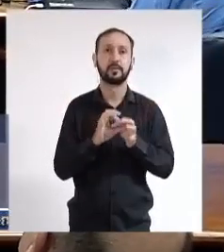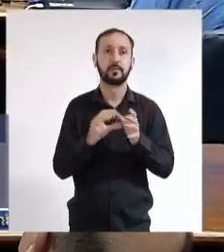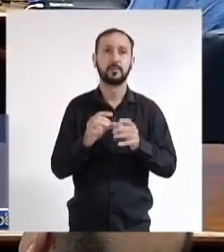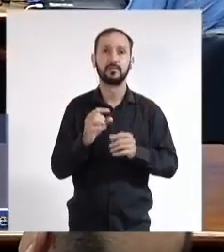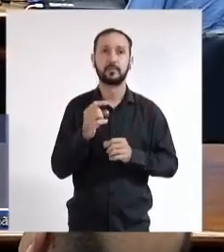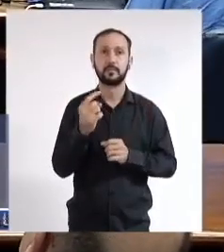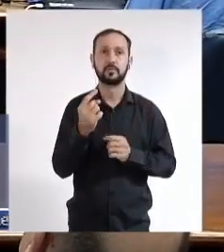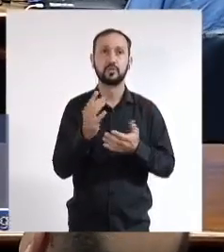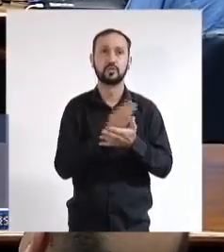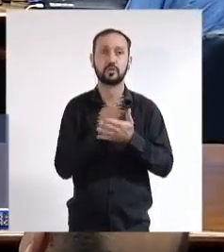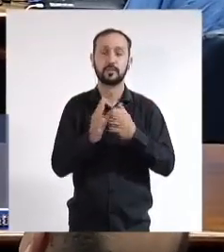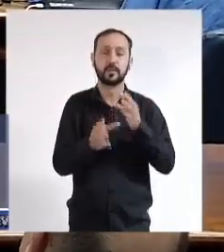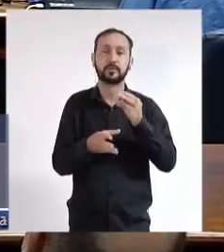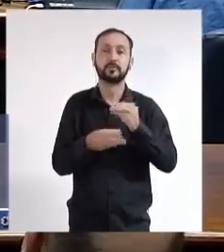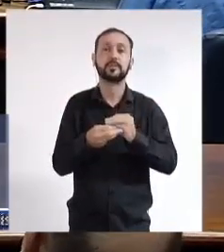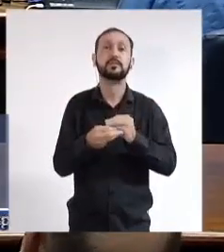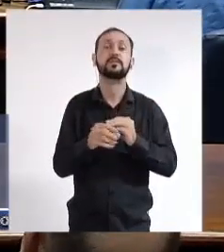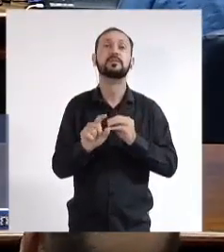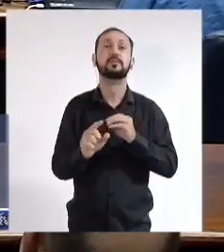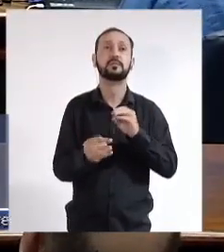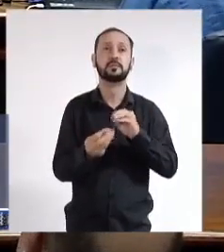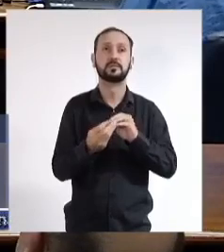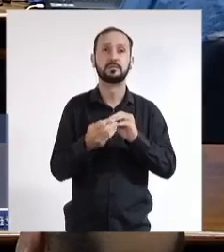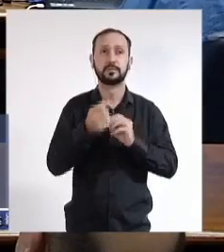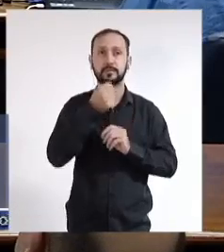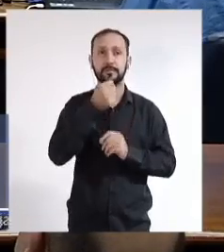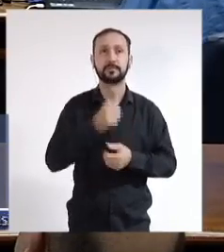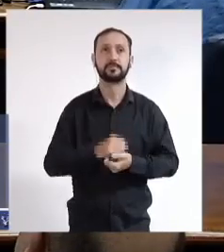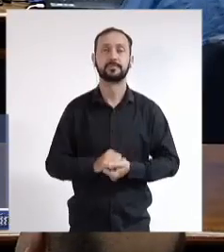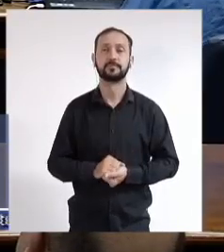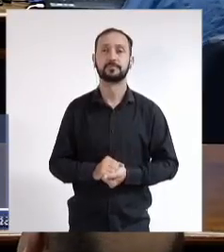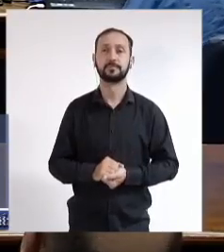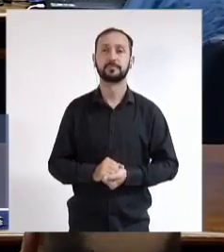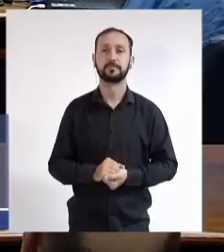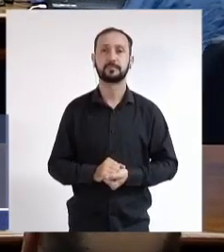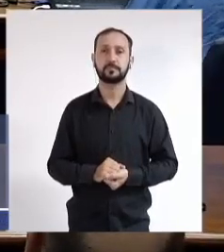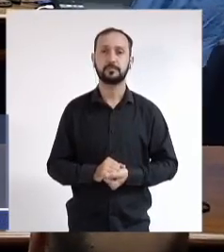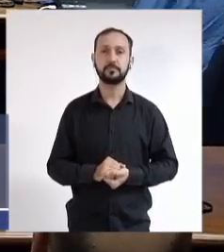algumas considerações o microfone aberto